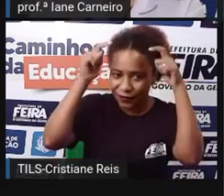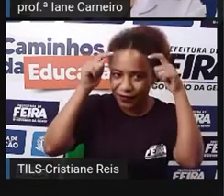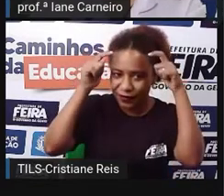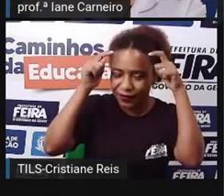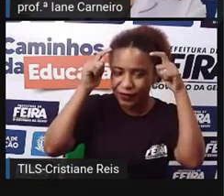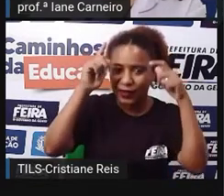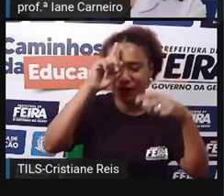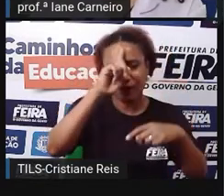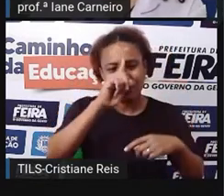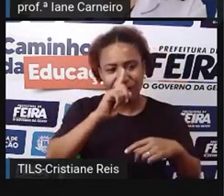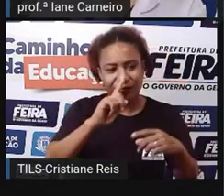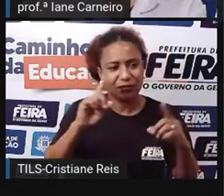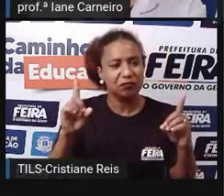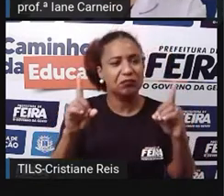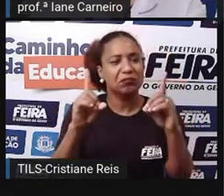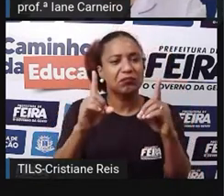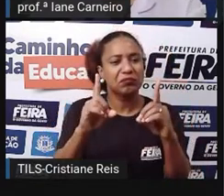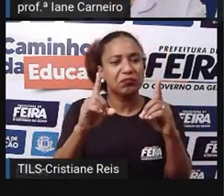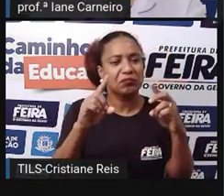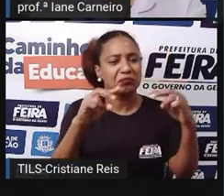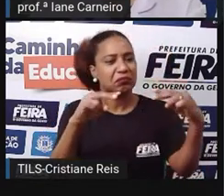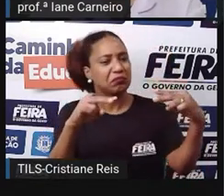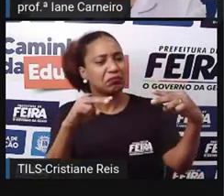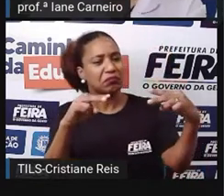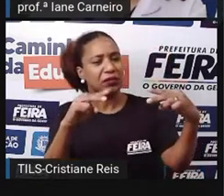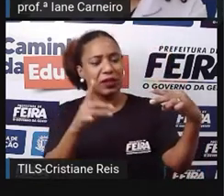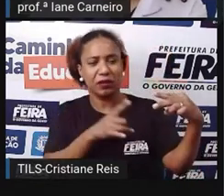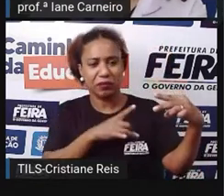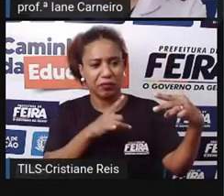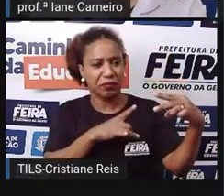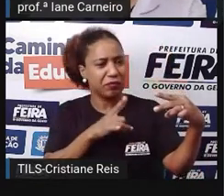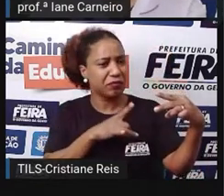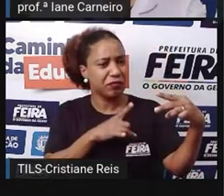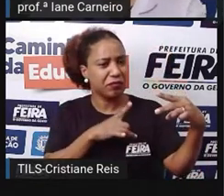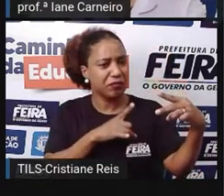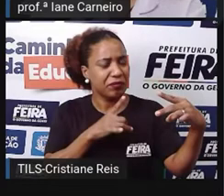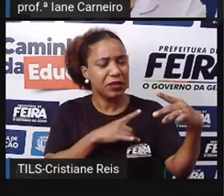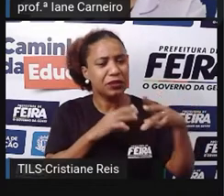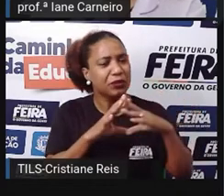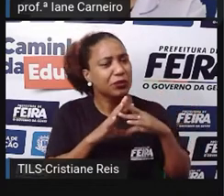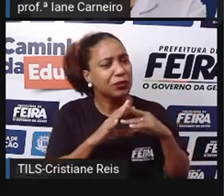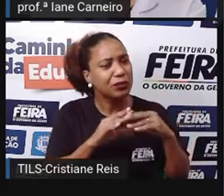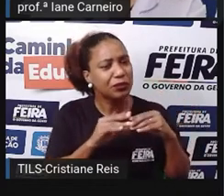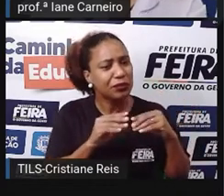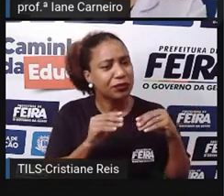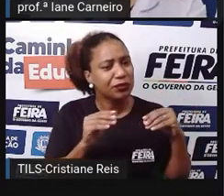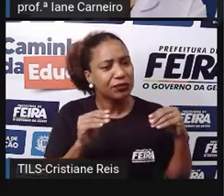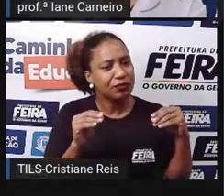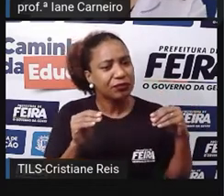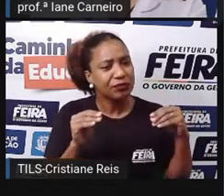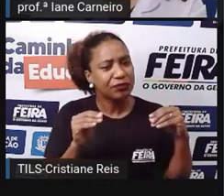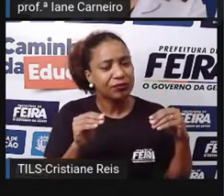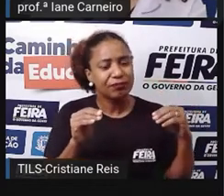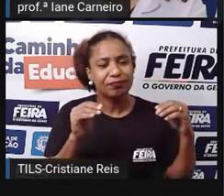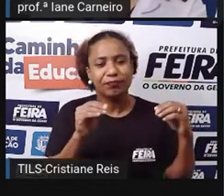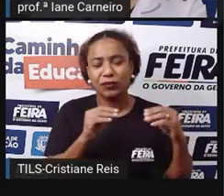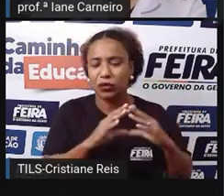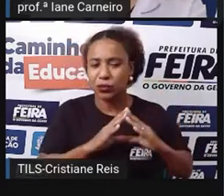medo. O medo do medo do medo de um dia encontrar um lobo. Foi passando